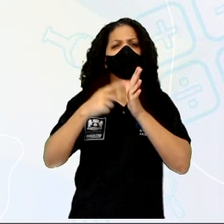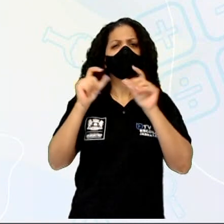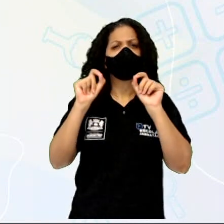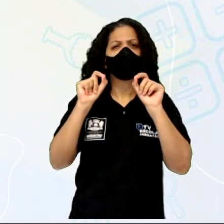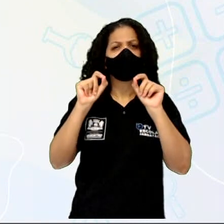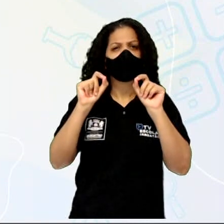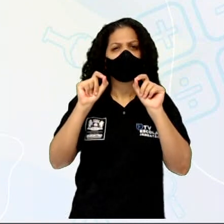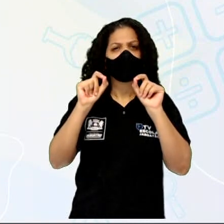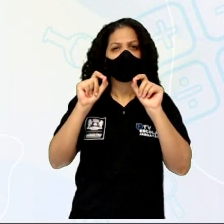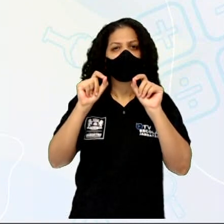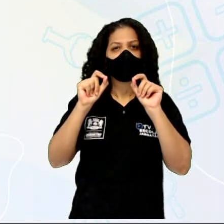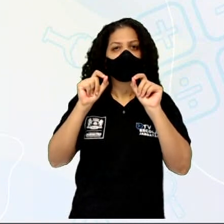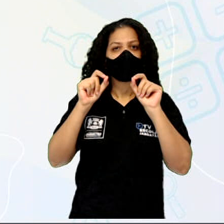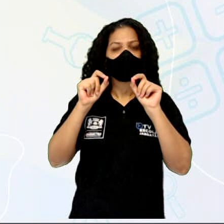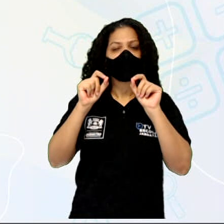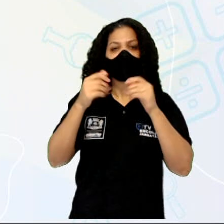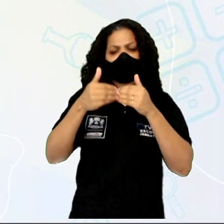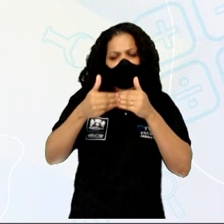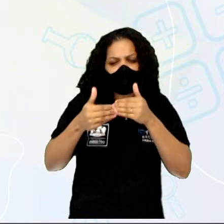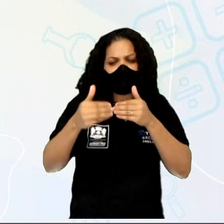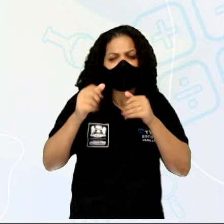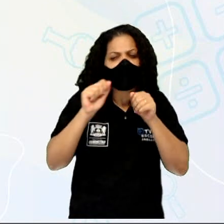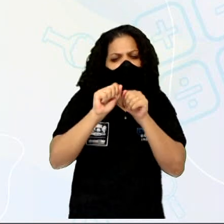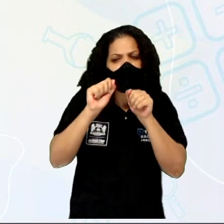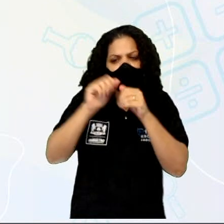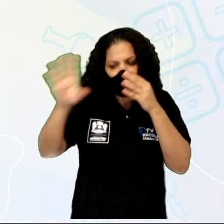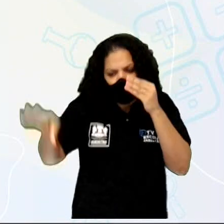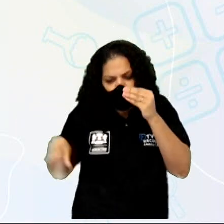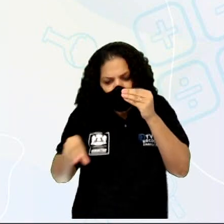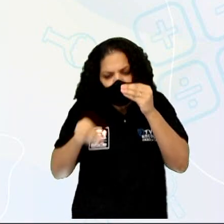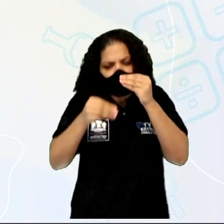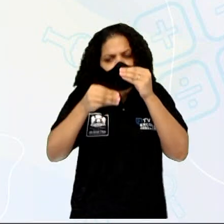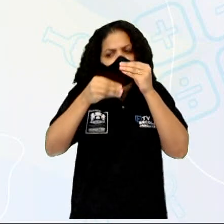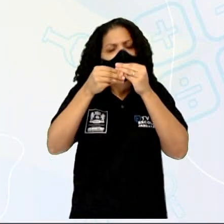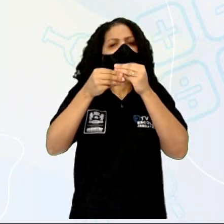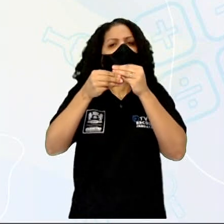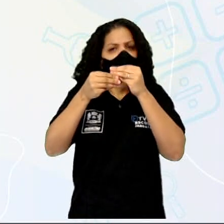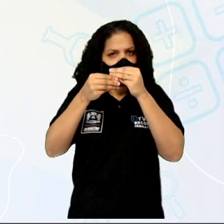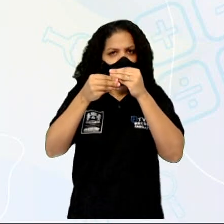disse tudo. Então fica ali as reticências. E depois eu tenho a